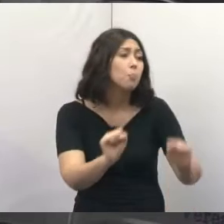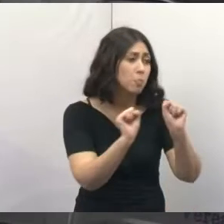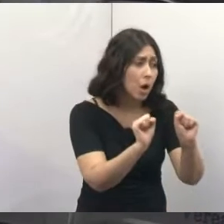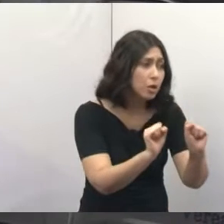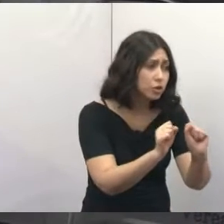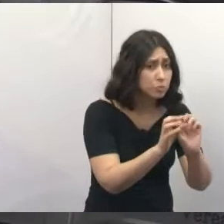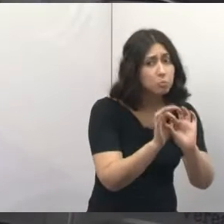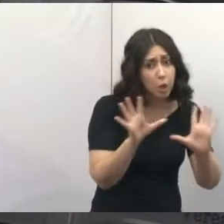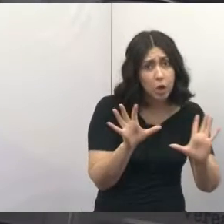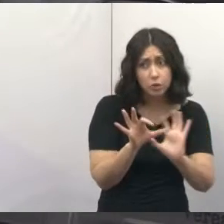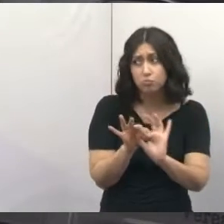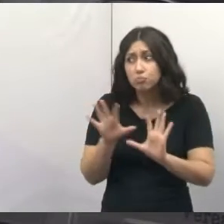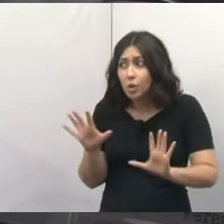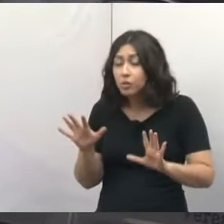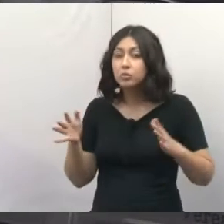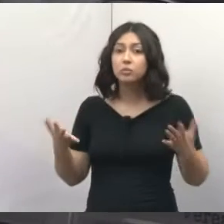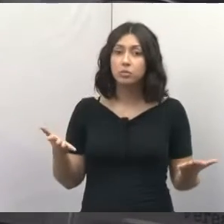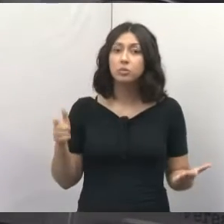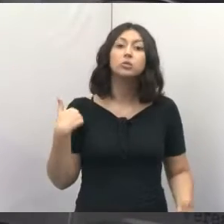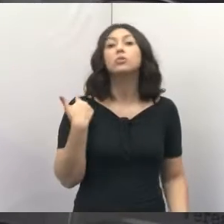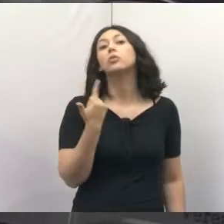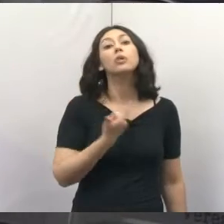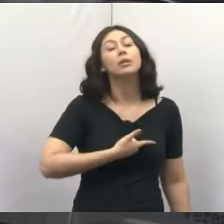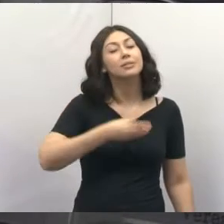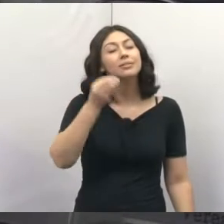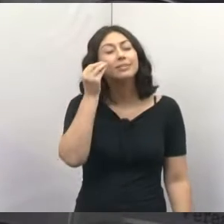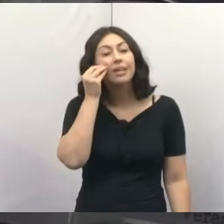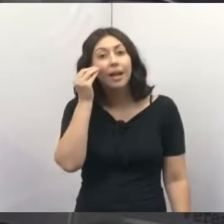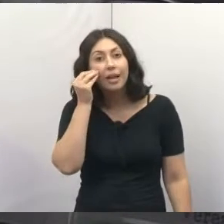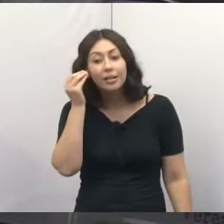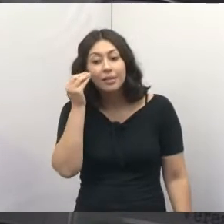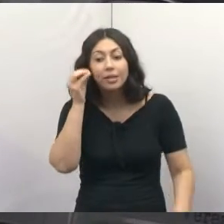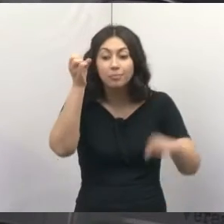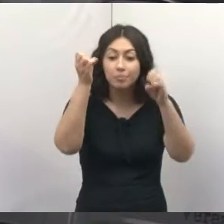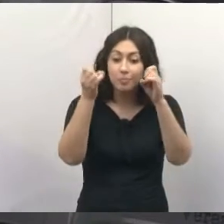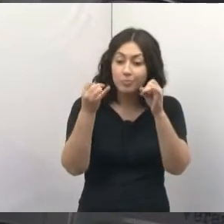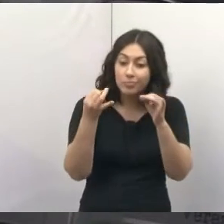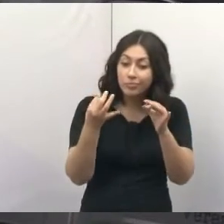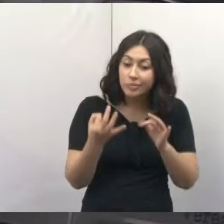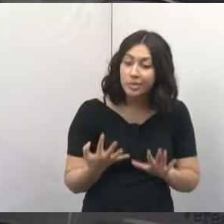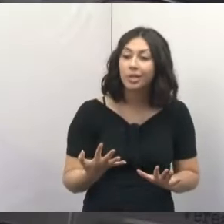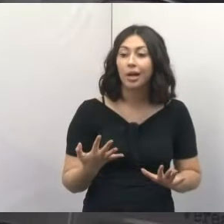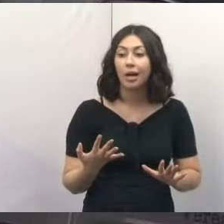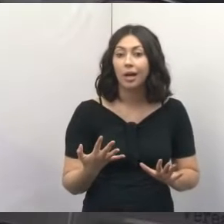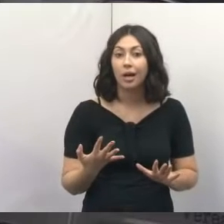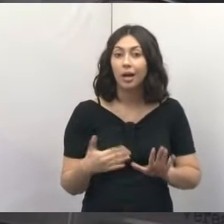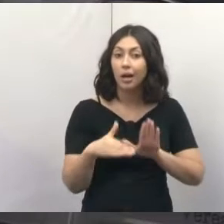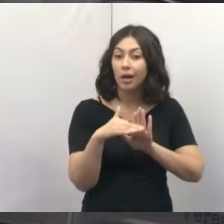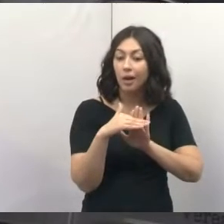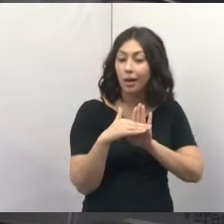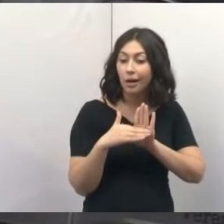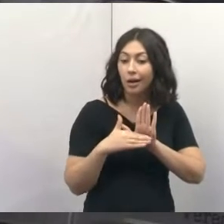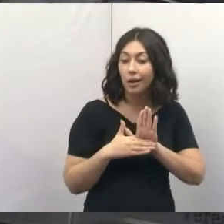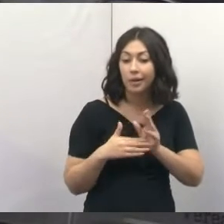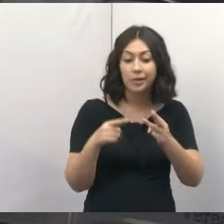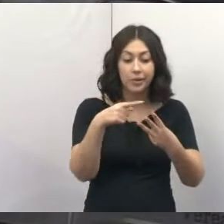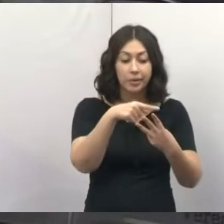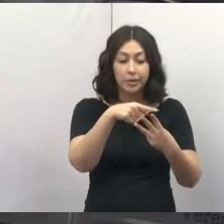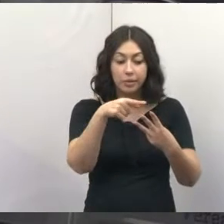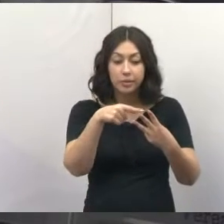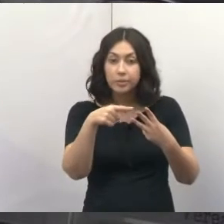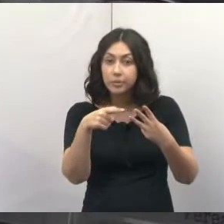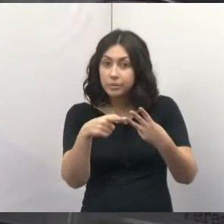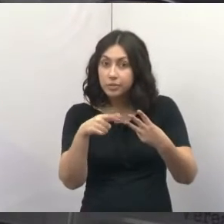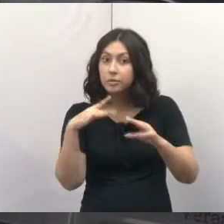6 vereadores. Então, nós tentamos de todas as formas explicar as condições de emendas,